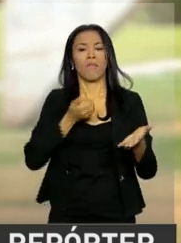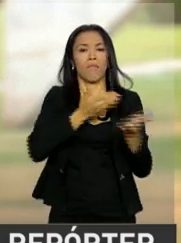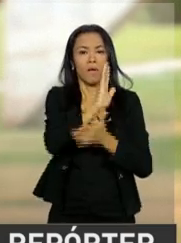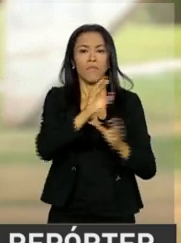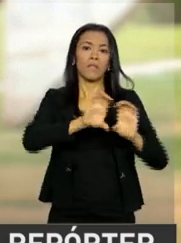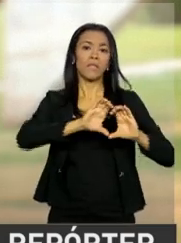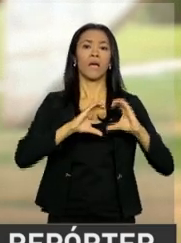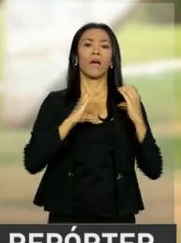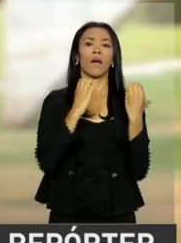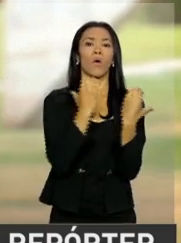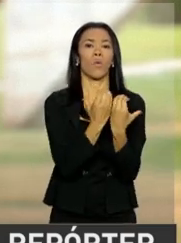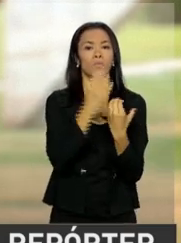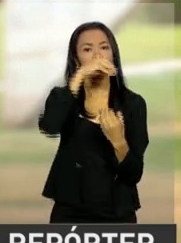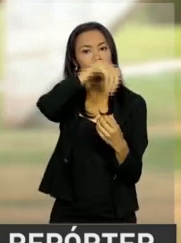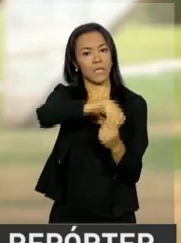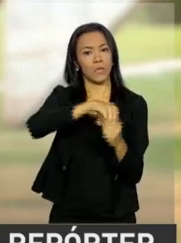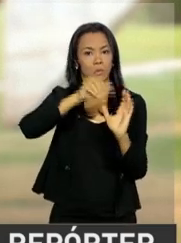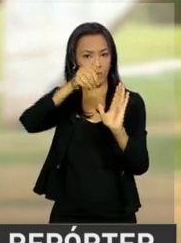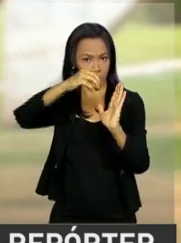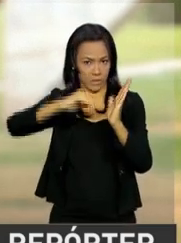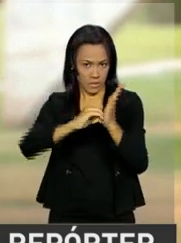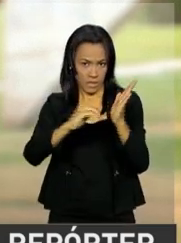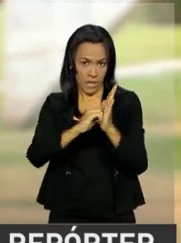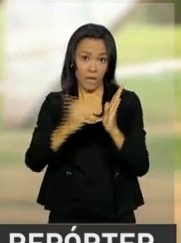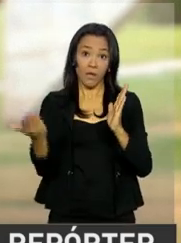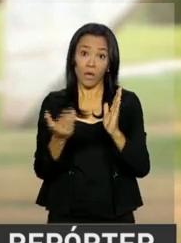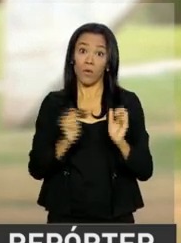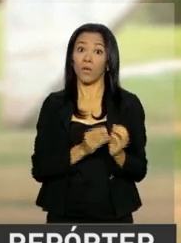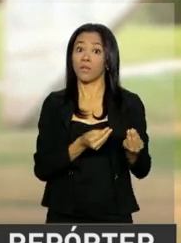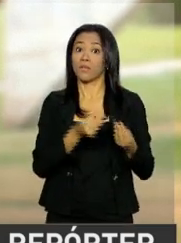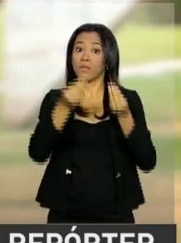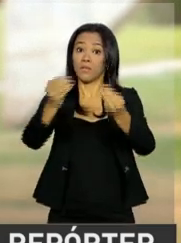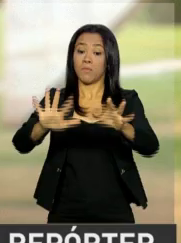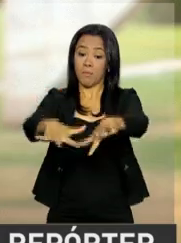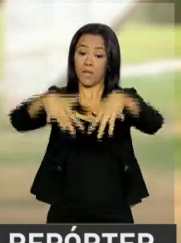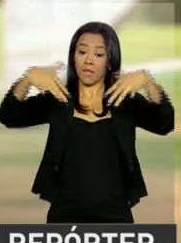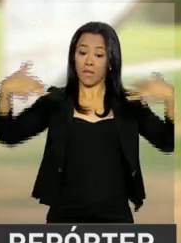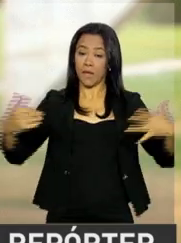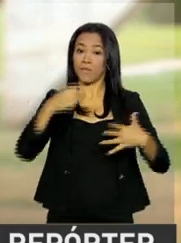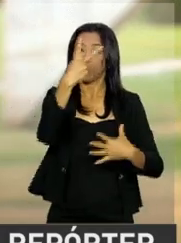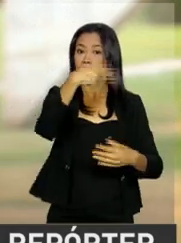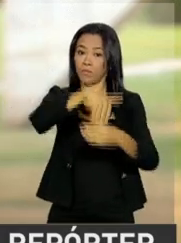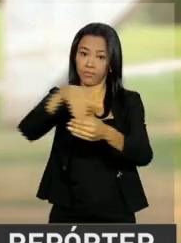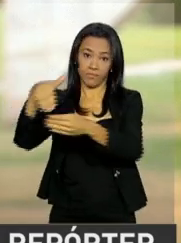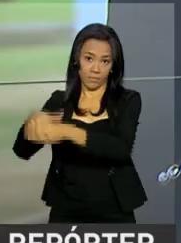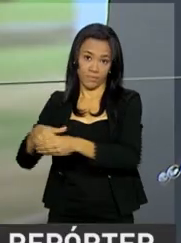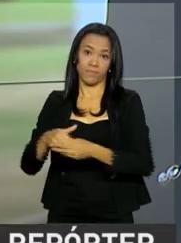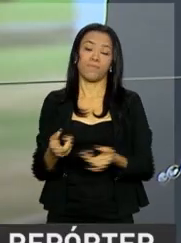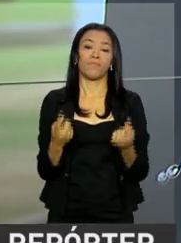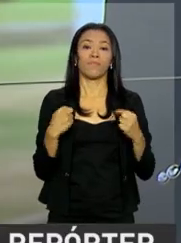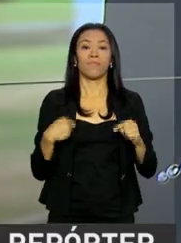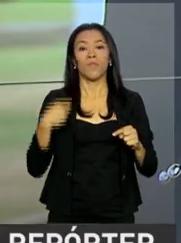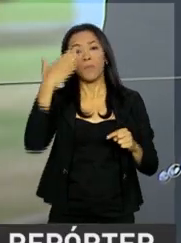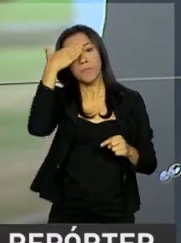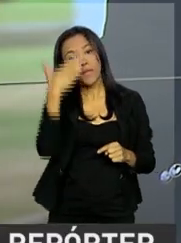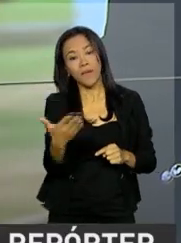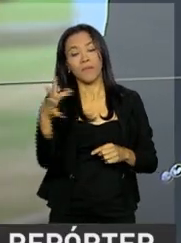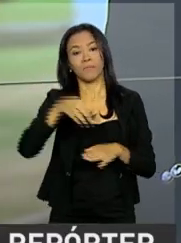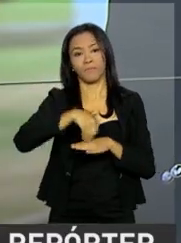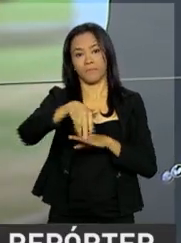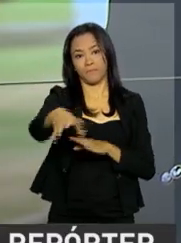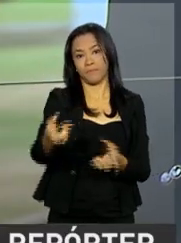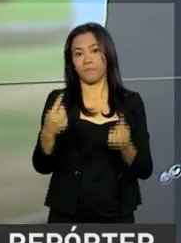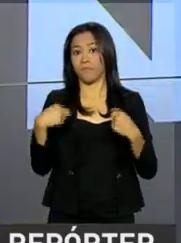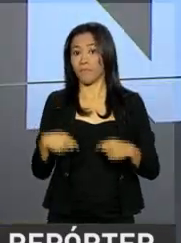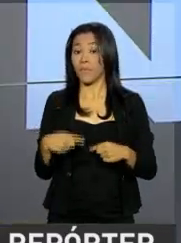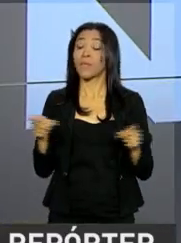do Senado. Agora ela segue para o plenário e deve ser votada em 2 turnos. Leandro. Obrigado, Paula, pelas suas informações.